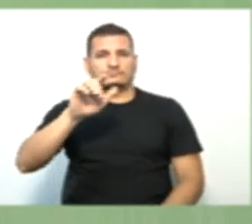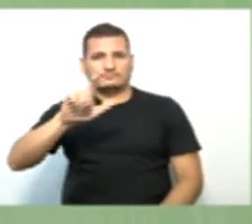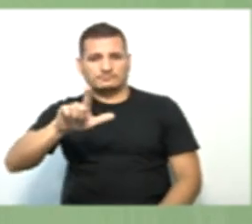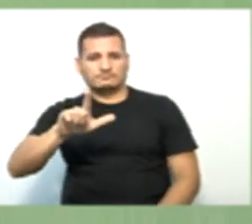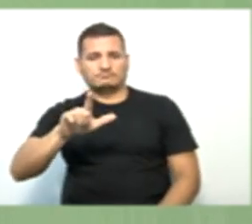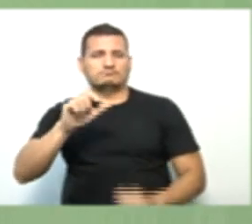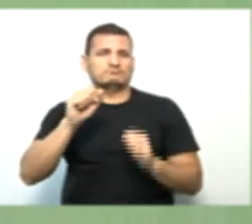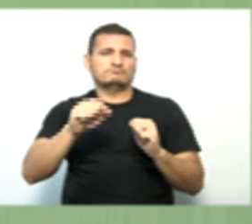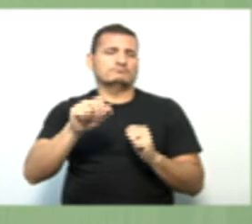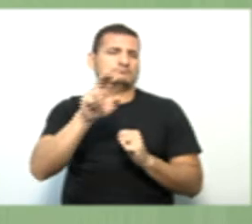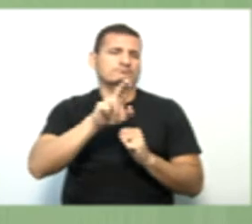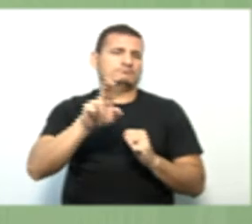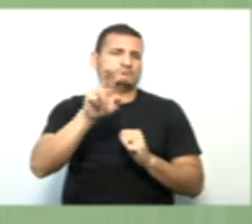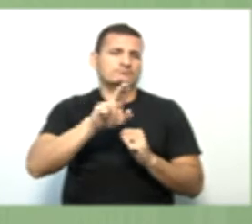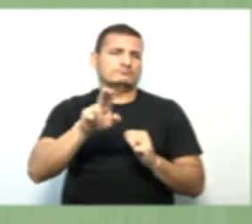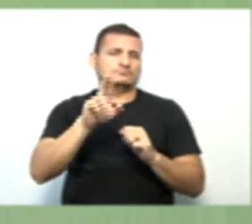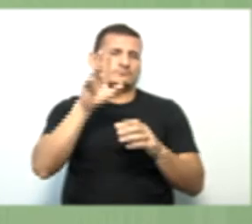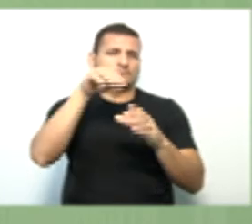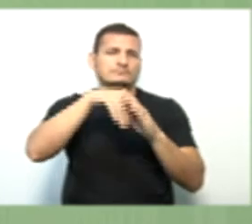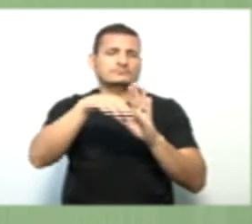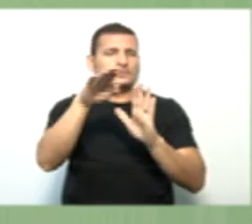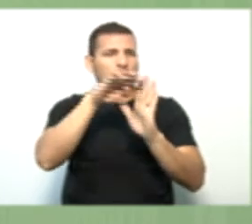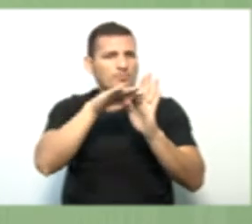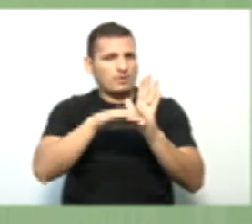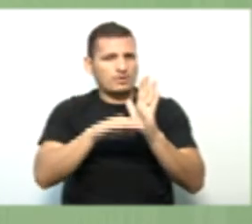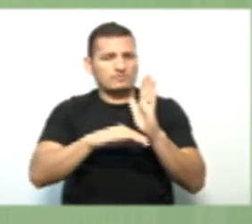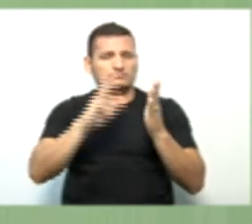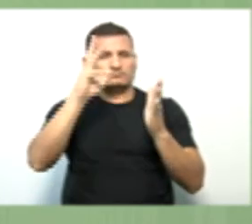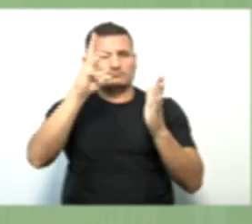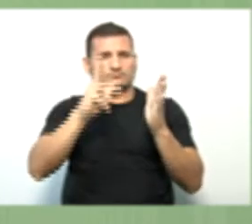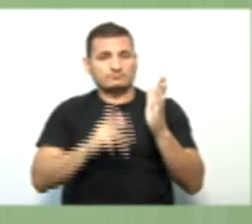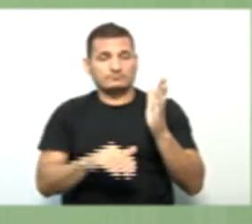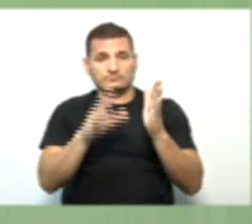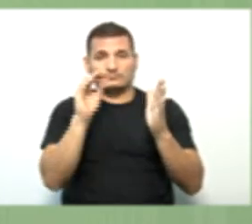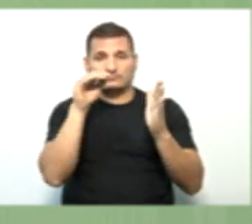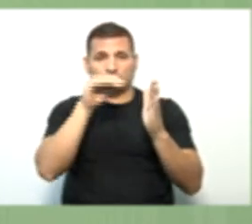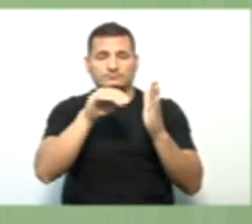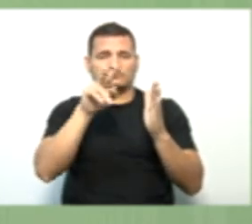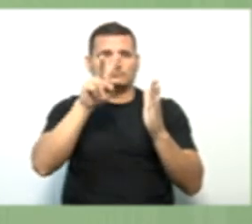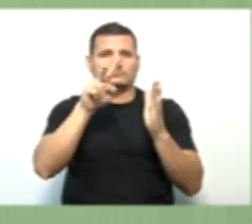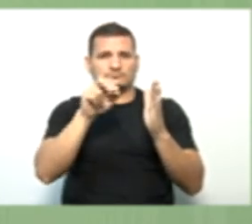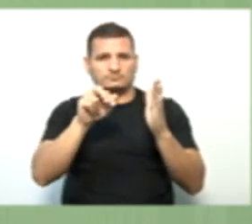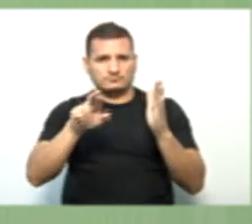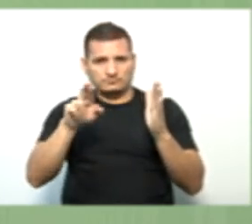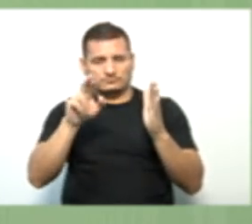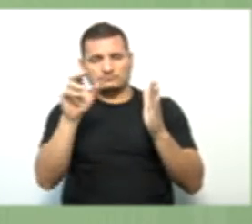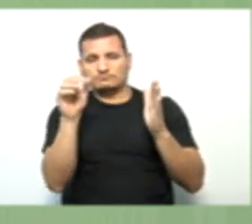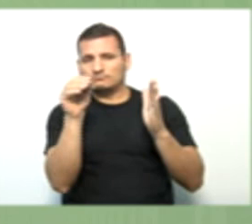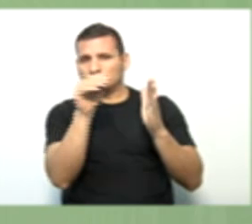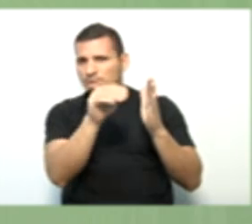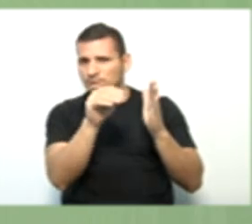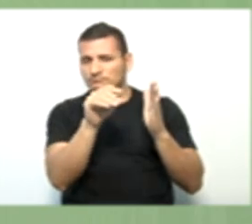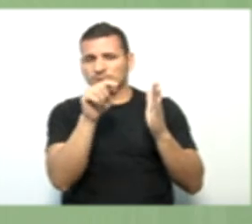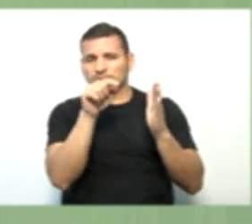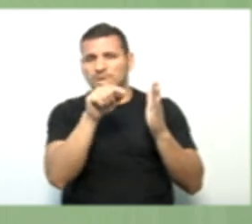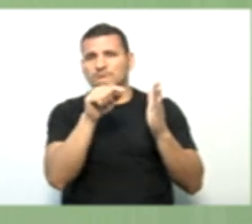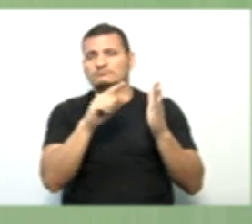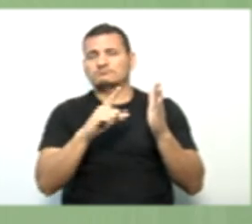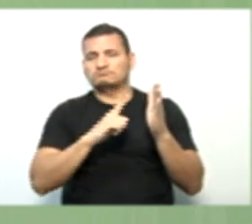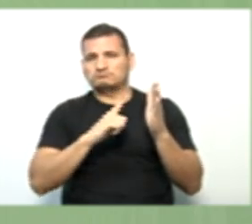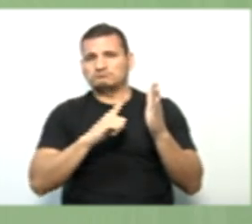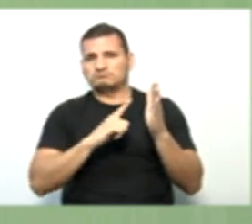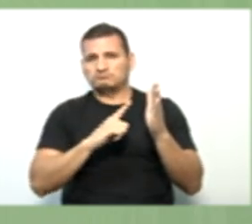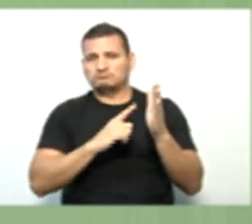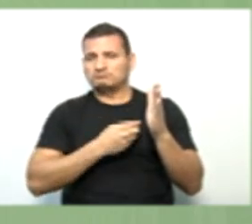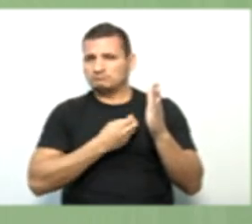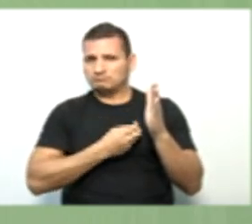todo o código do programa. Uma vez que eu atribuí um valor para uma variável, a partir daquele momento ela passou a existir